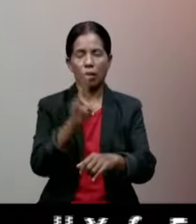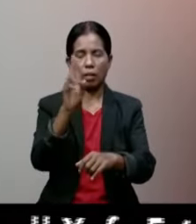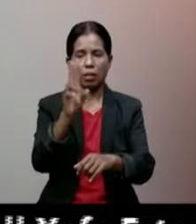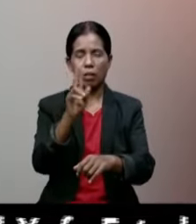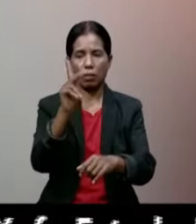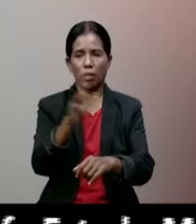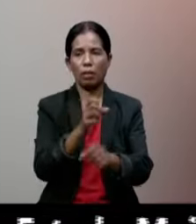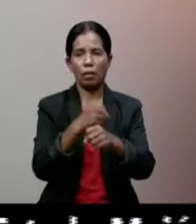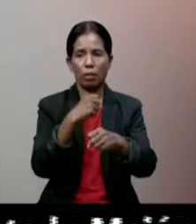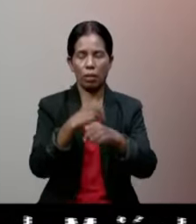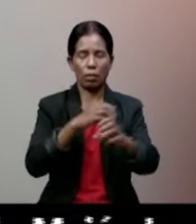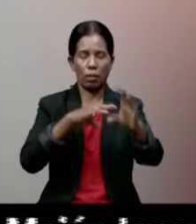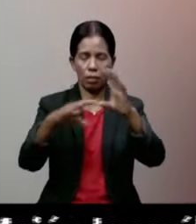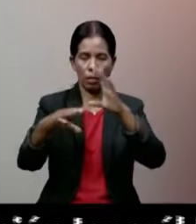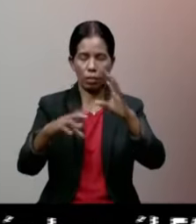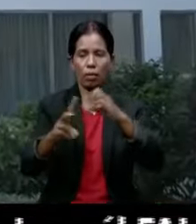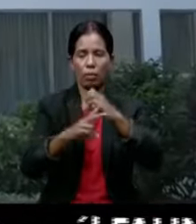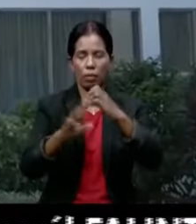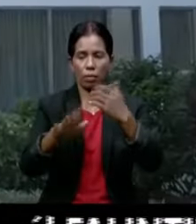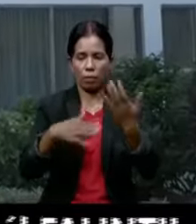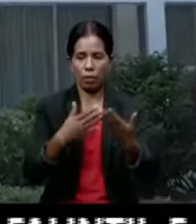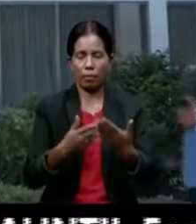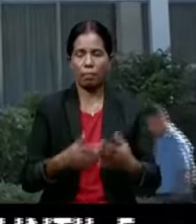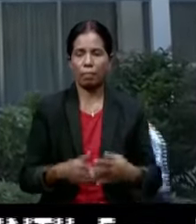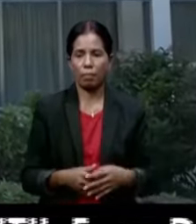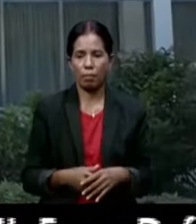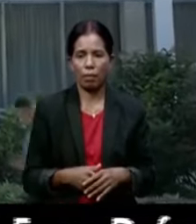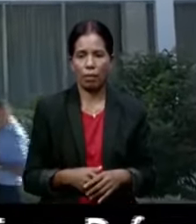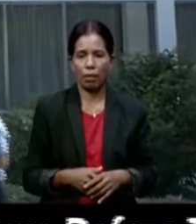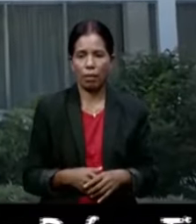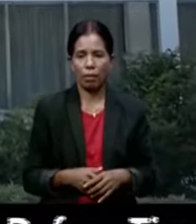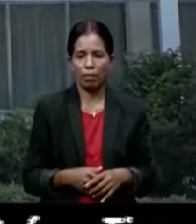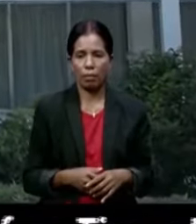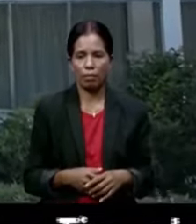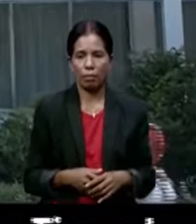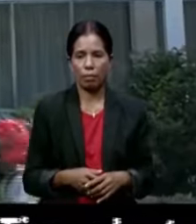Timor, ou de halo comunicação ba vítima sira. João Carlos, David Gonçalves, GMN.